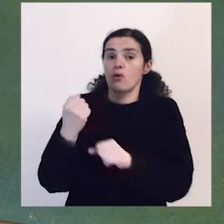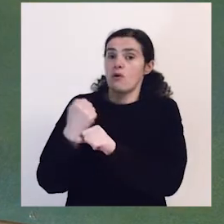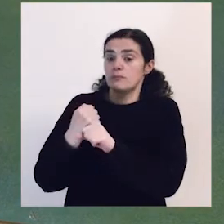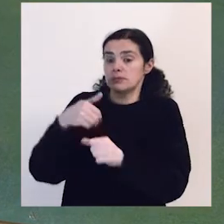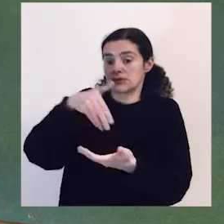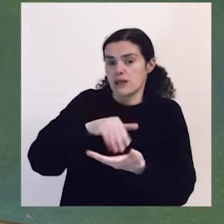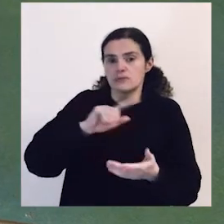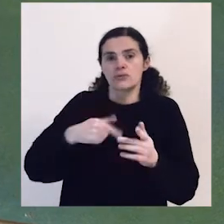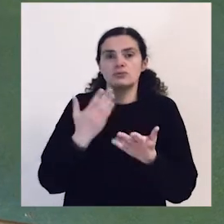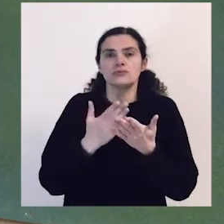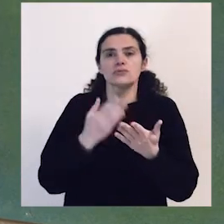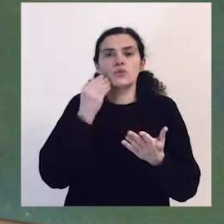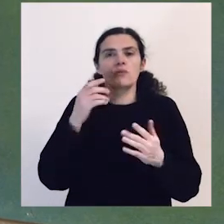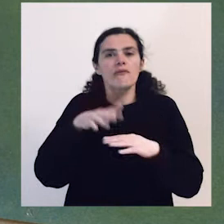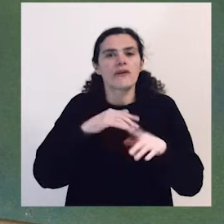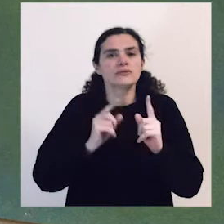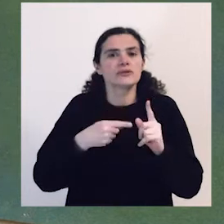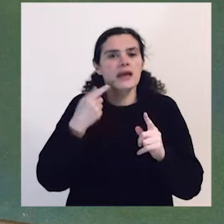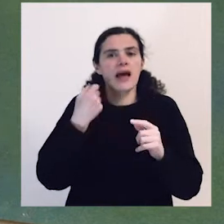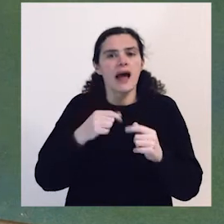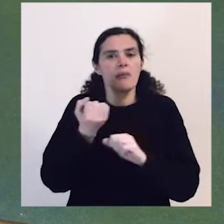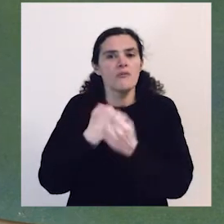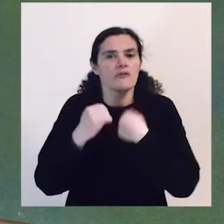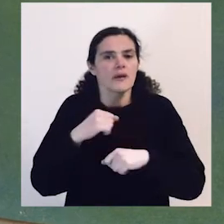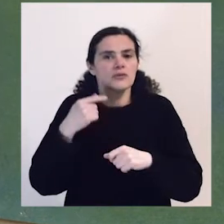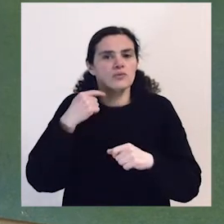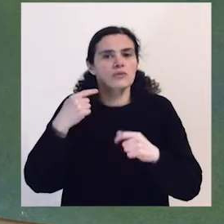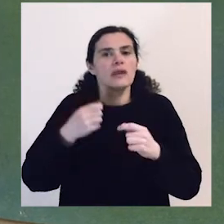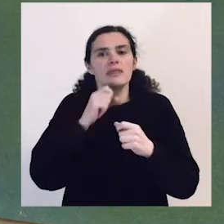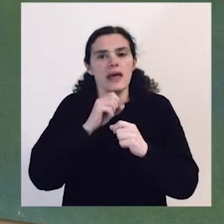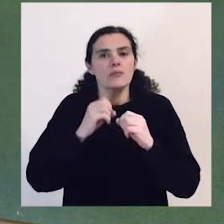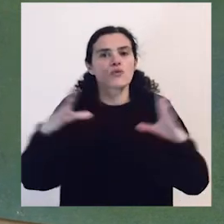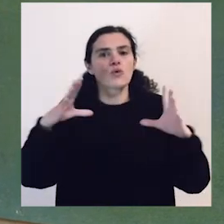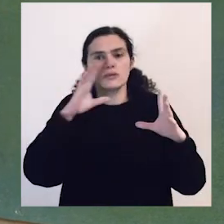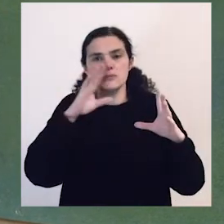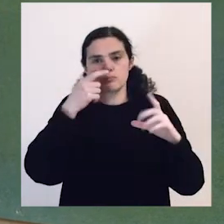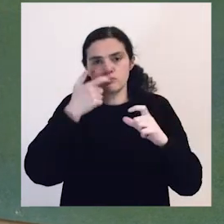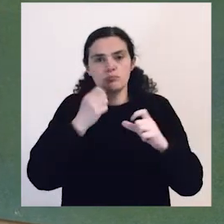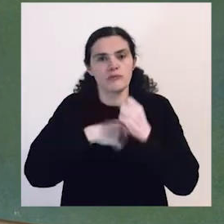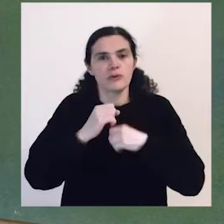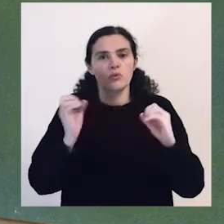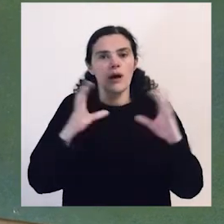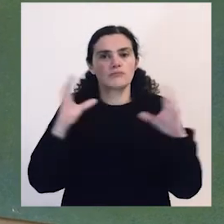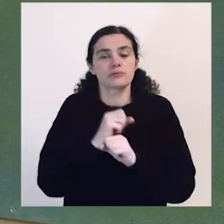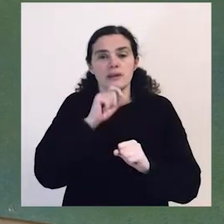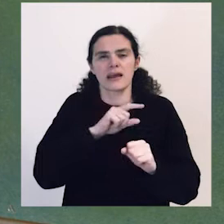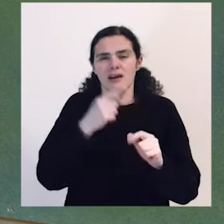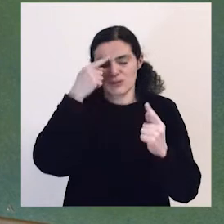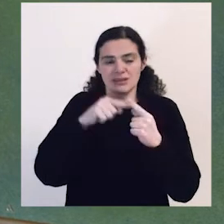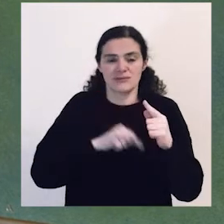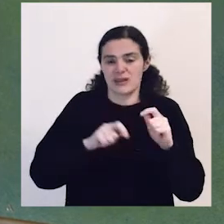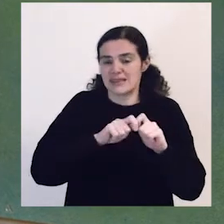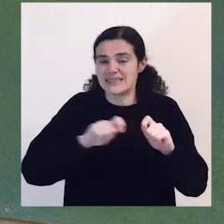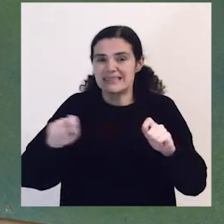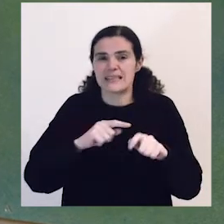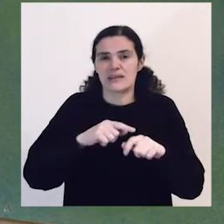Serralves, nós optamos sempre por ligá-las com um sensor de movimento que é ativado quando há presença de público na sala, para evitar um funcionamento